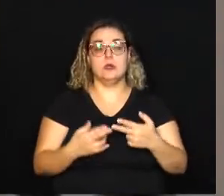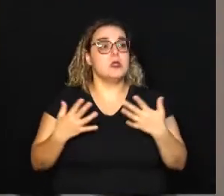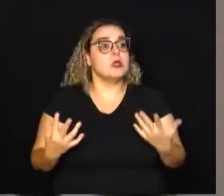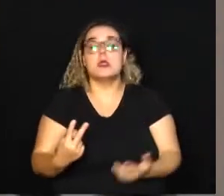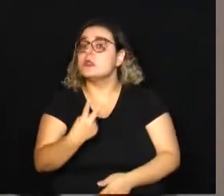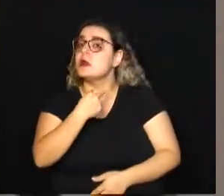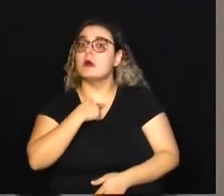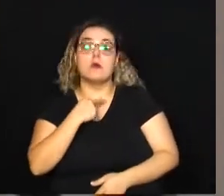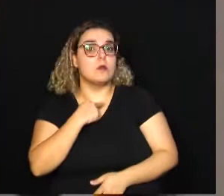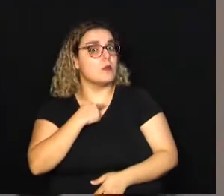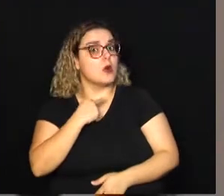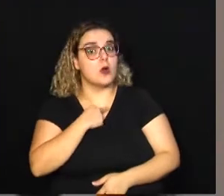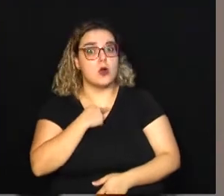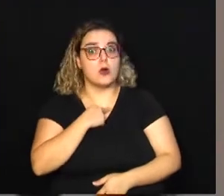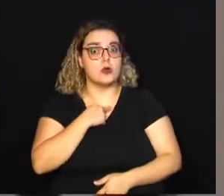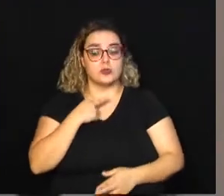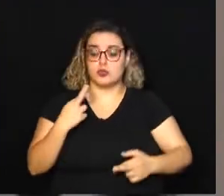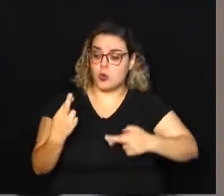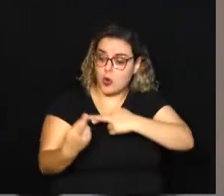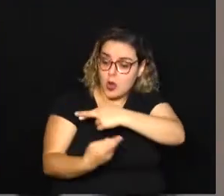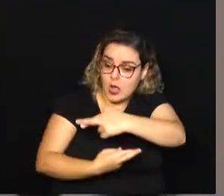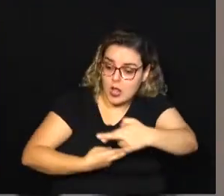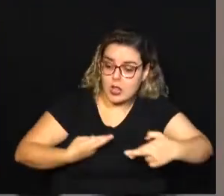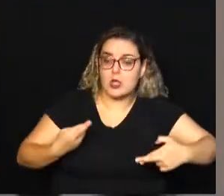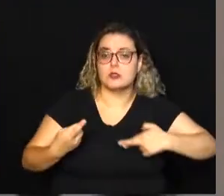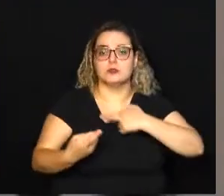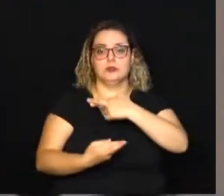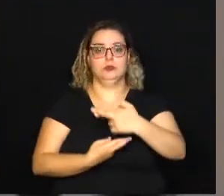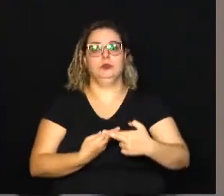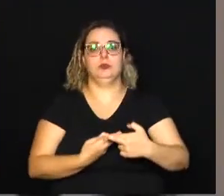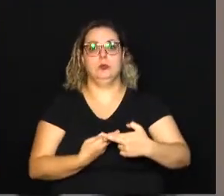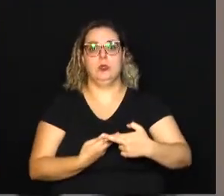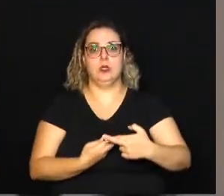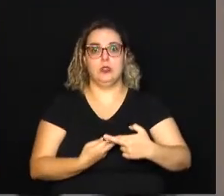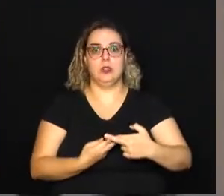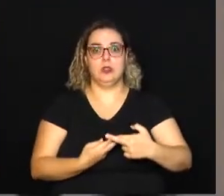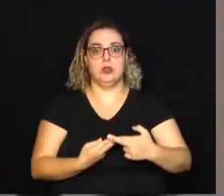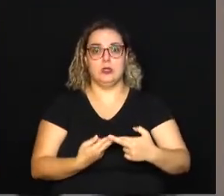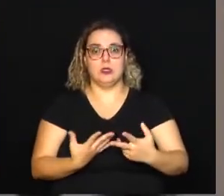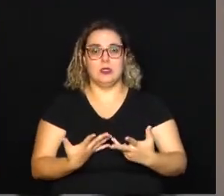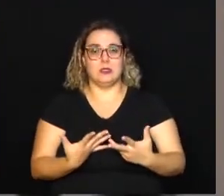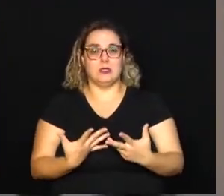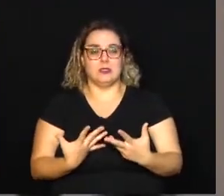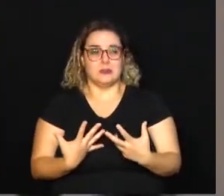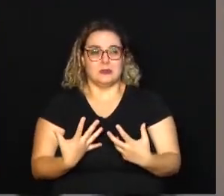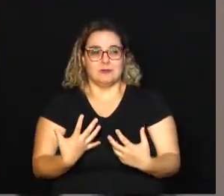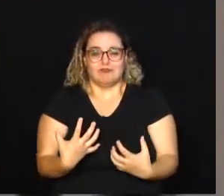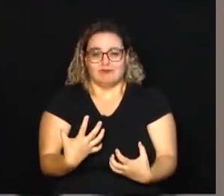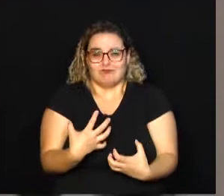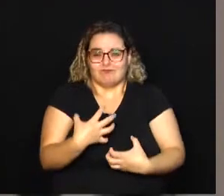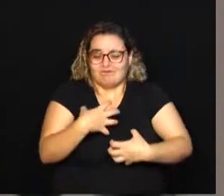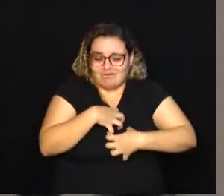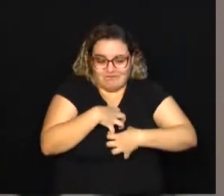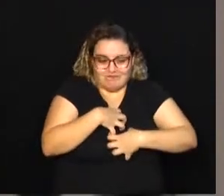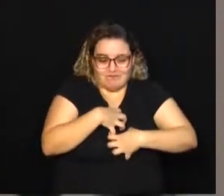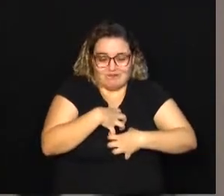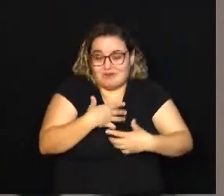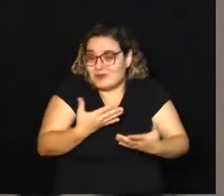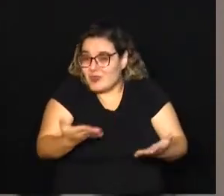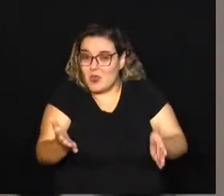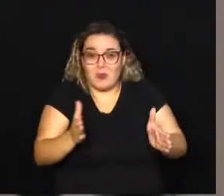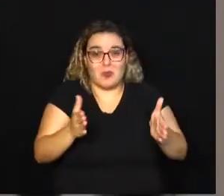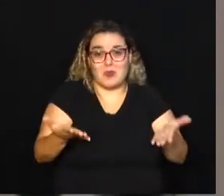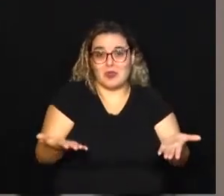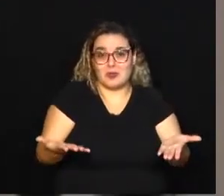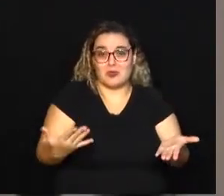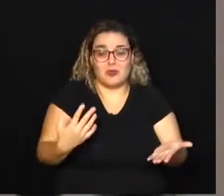pode ser um relacionamento que se constrange com situações como essas. Não posso